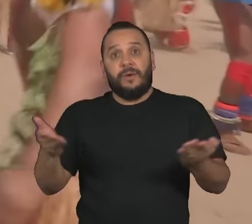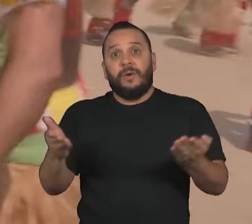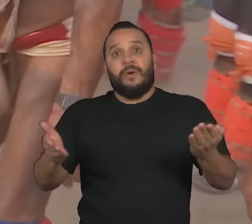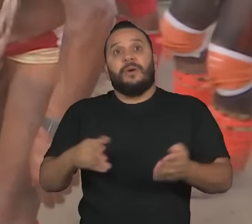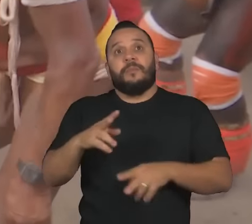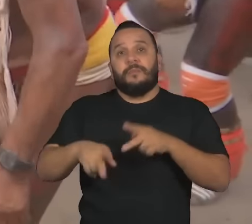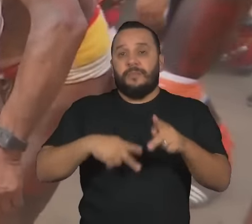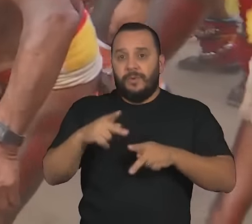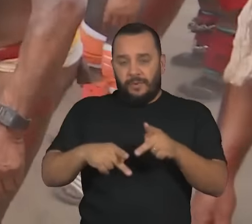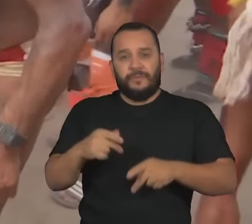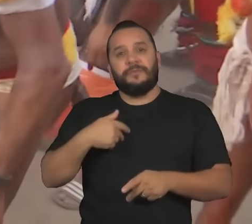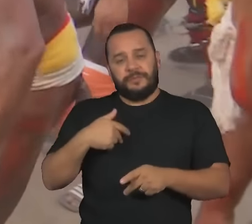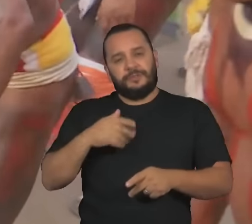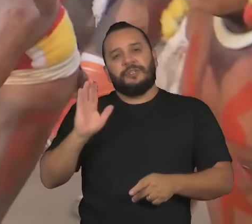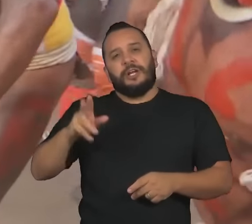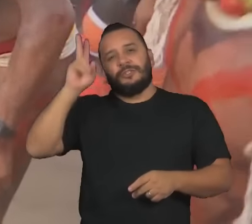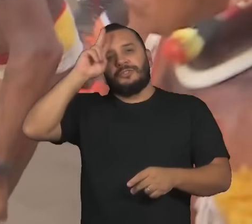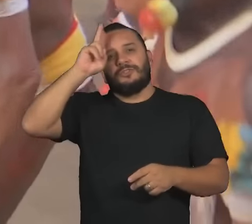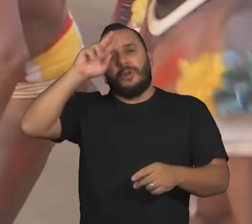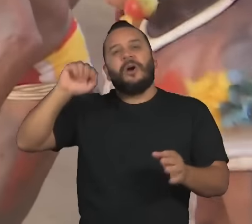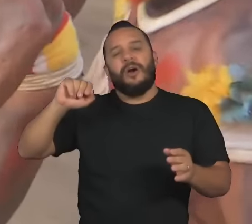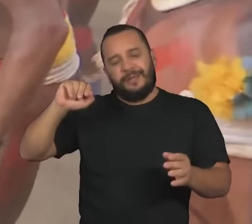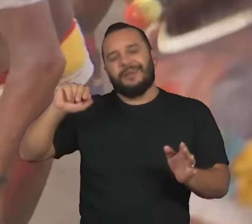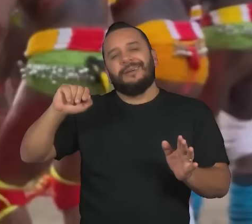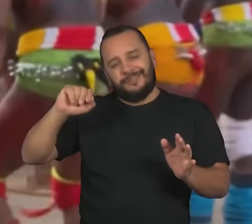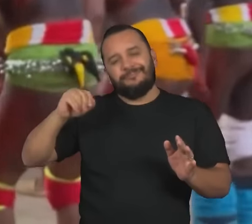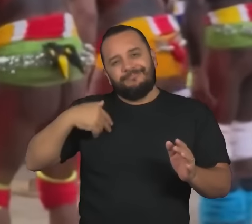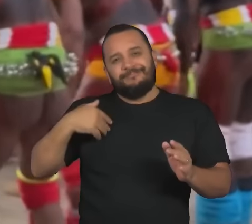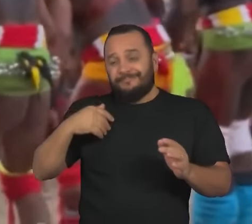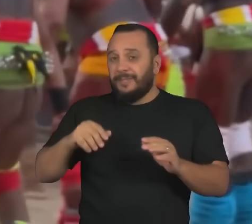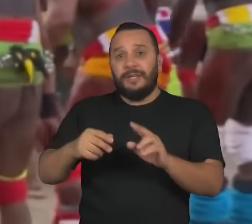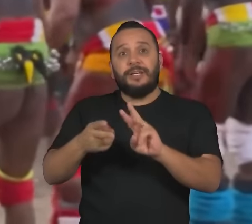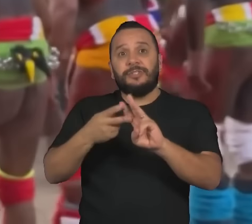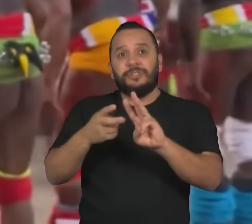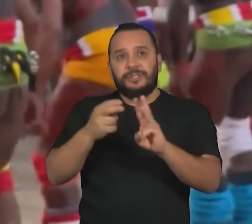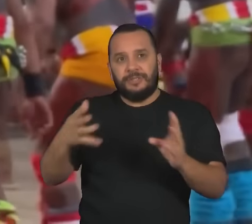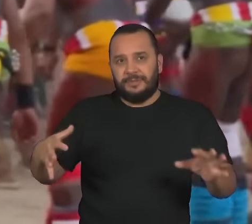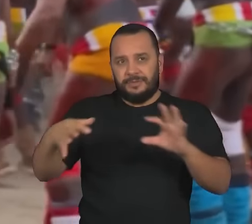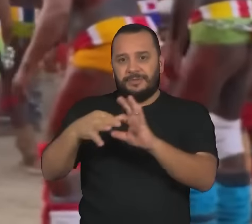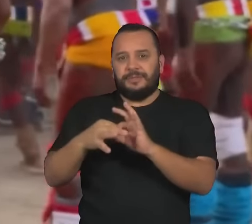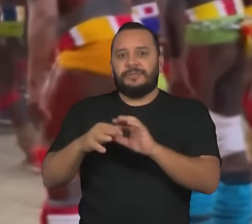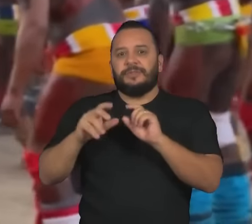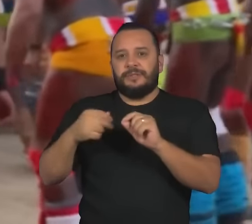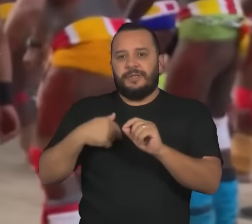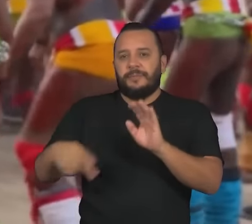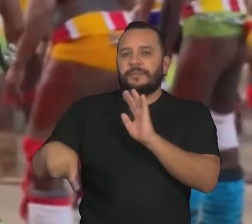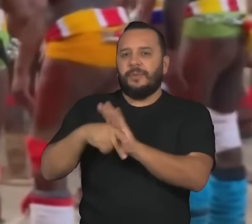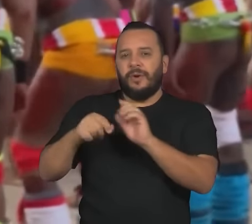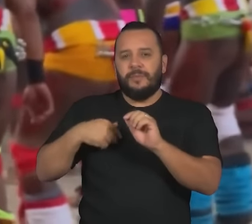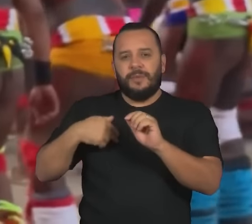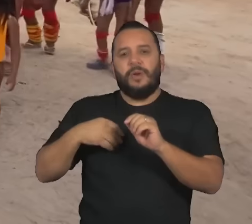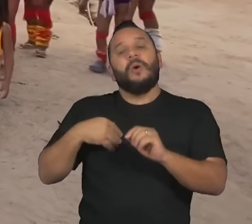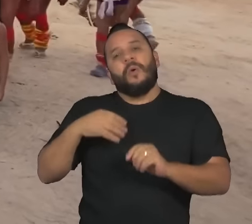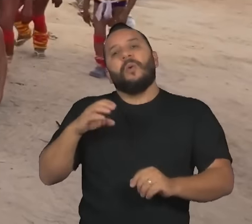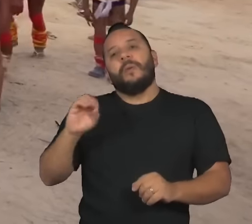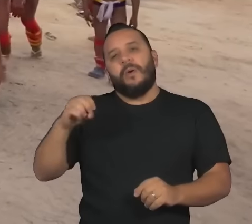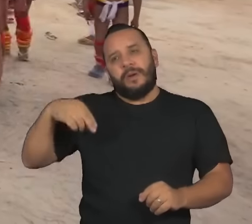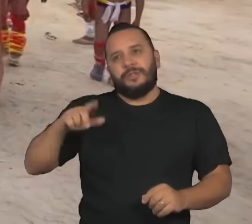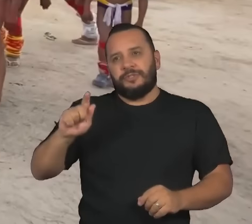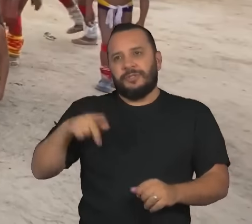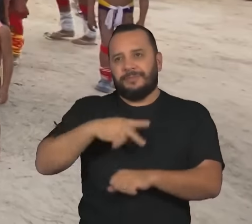povos do Xingu parte de sua história, os indígenas se uniram à ONG People's Palace Project, da Inglaterra, e